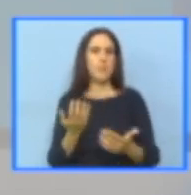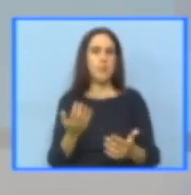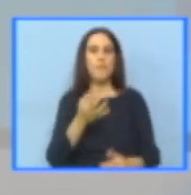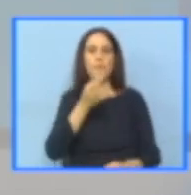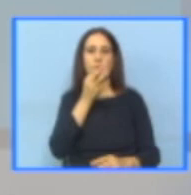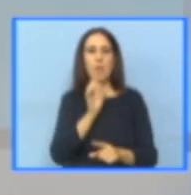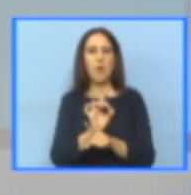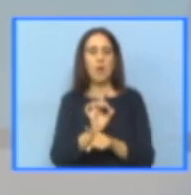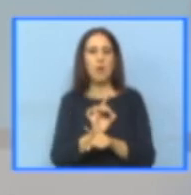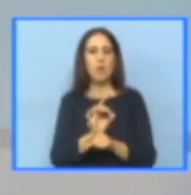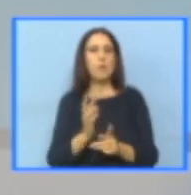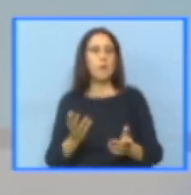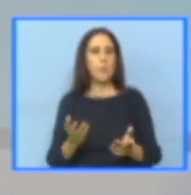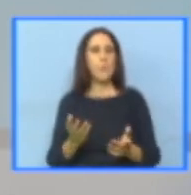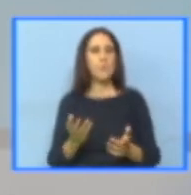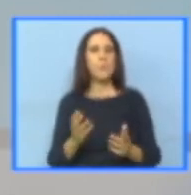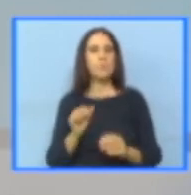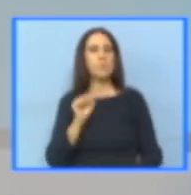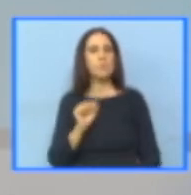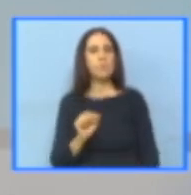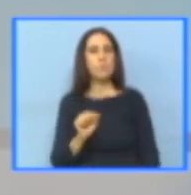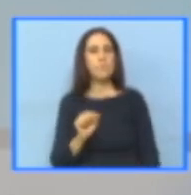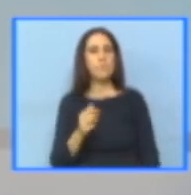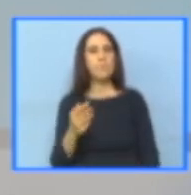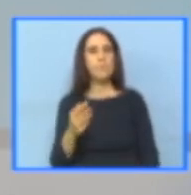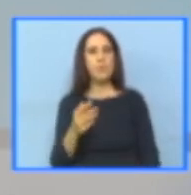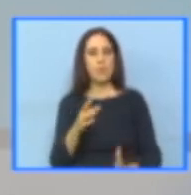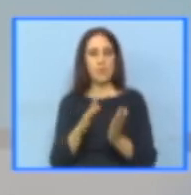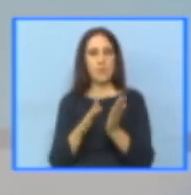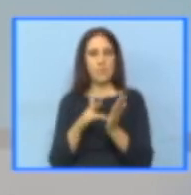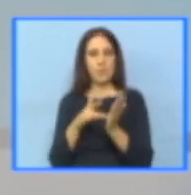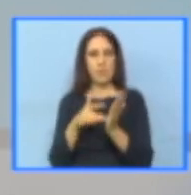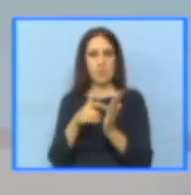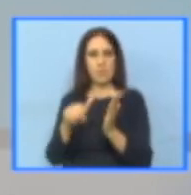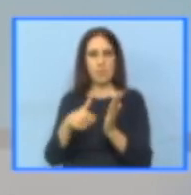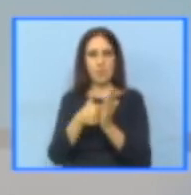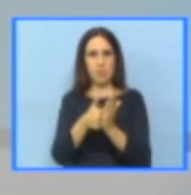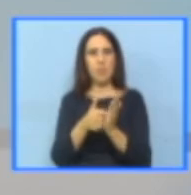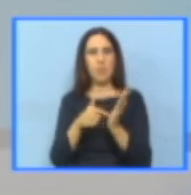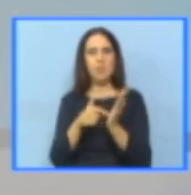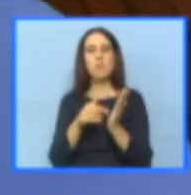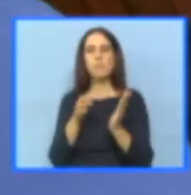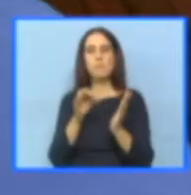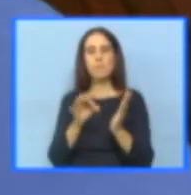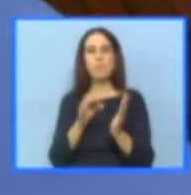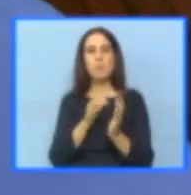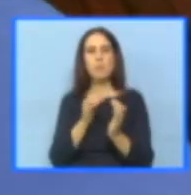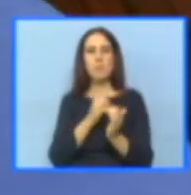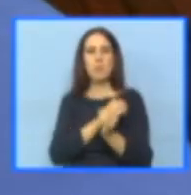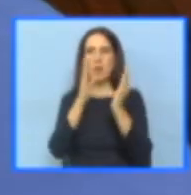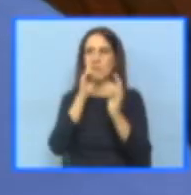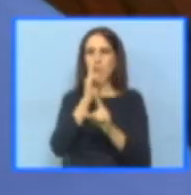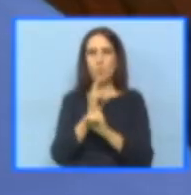se fala da encíclica que tem a ver com o cuidado da casa comum, é